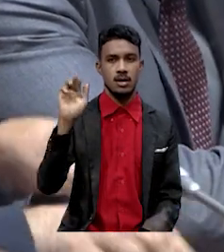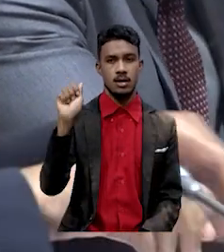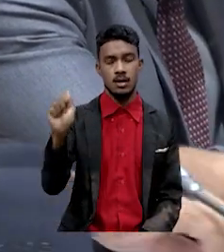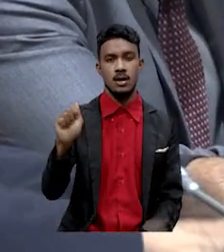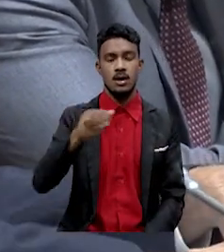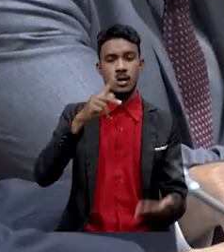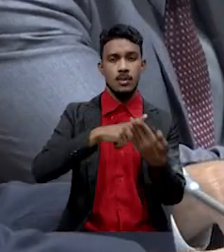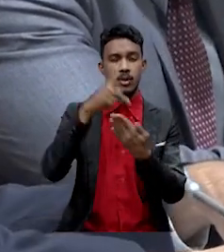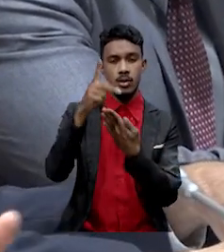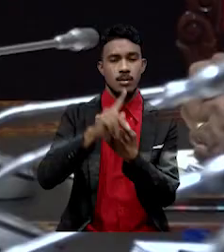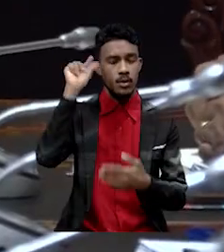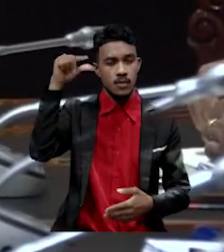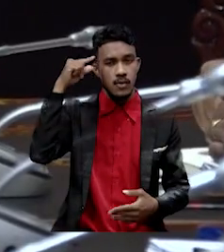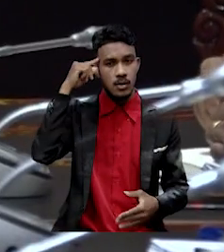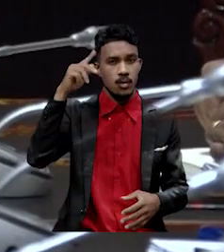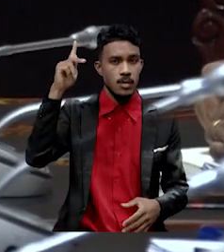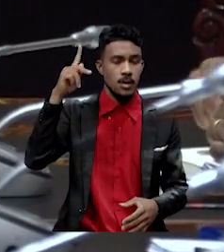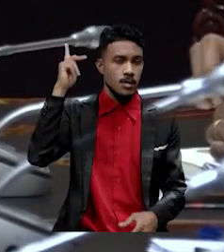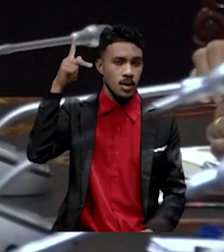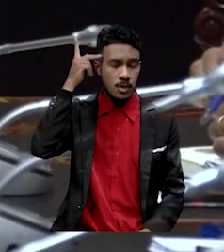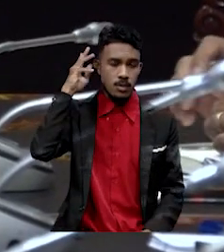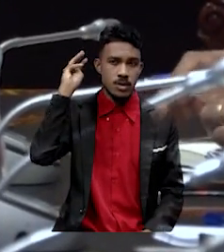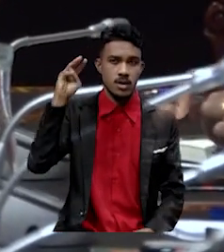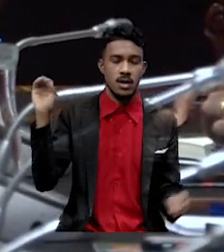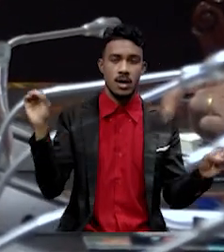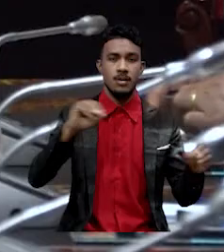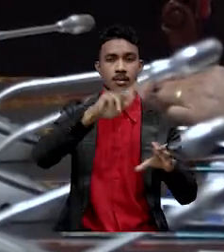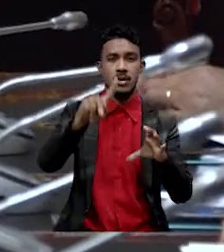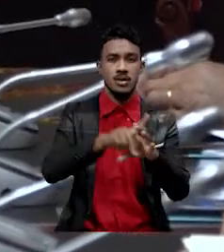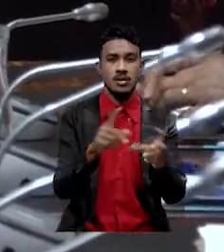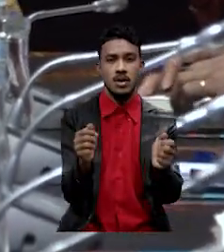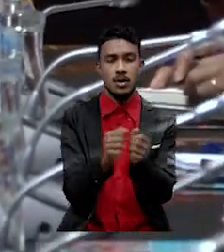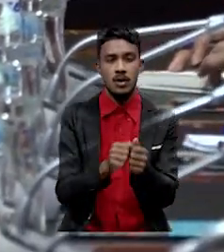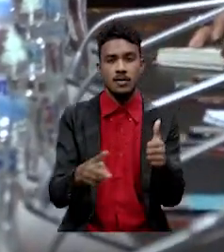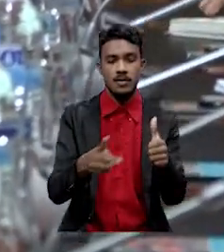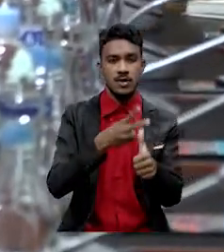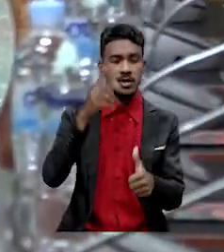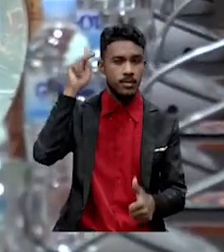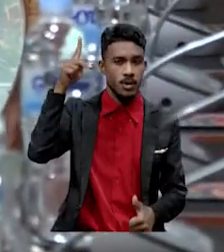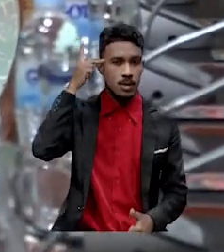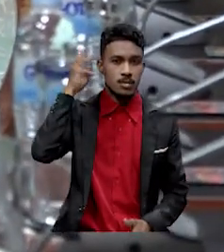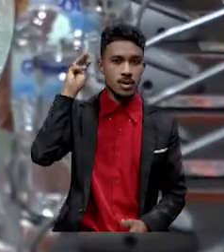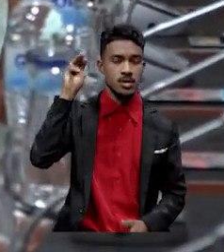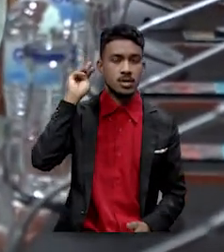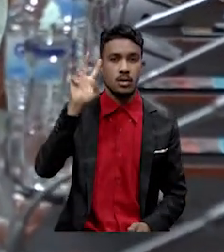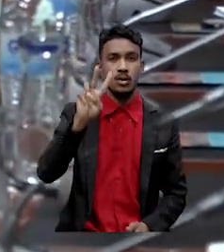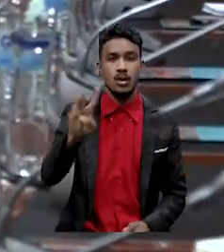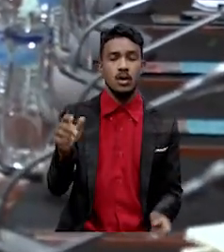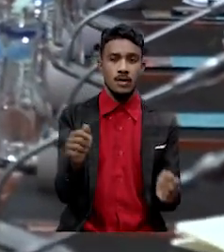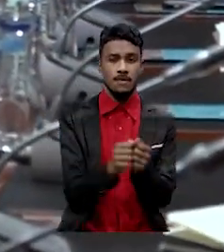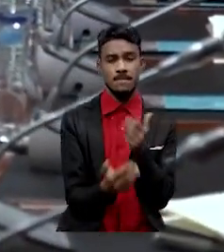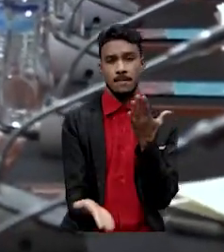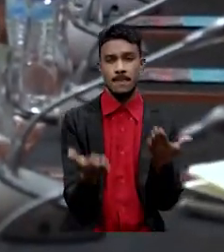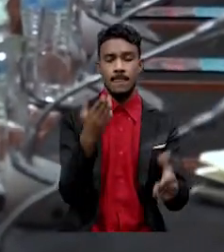Programa Governonian, Primeiro-Ministro Rassik Lamarca presença homos Vice-Primeiro-Ministro na Enrua, conforme